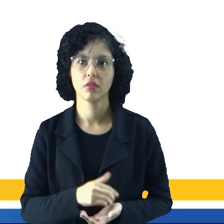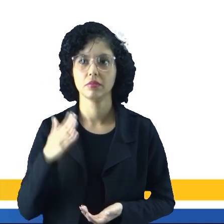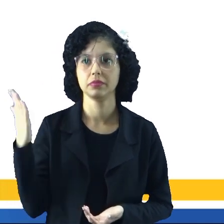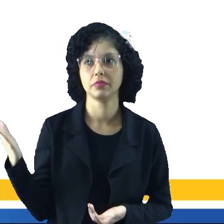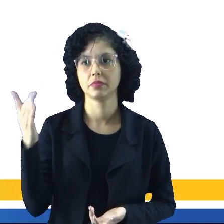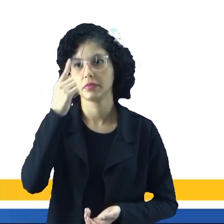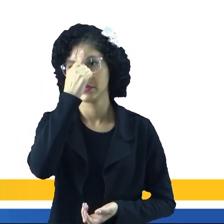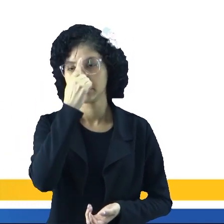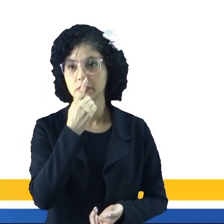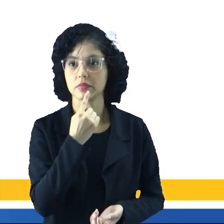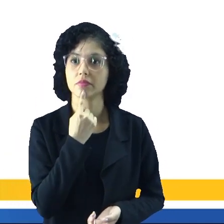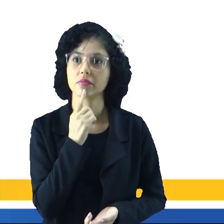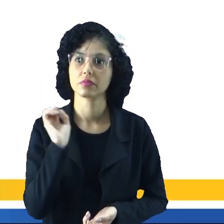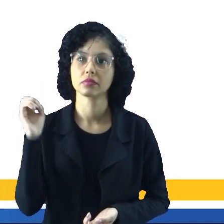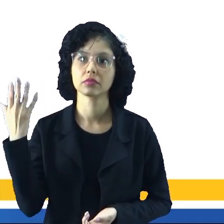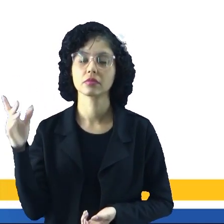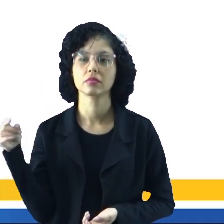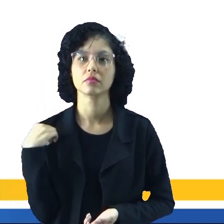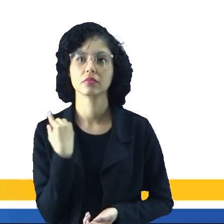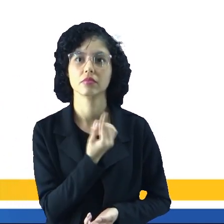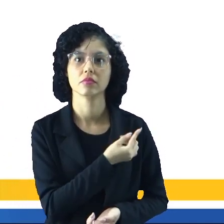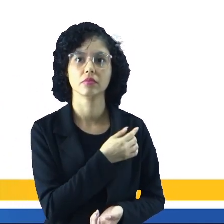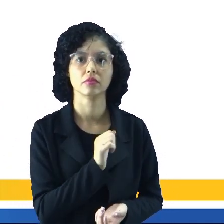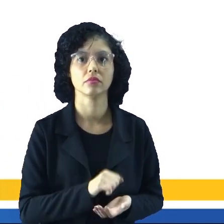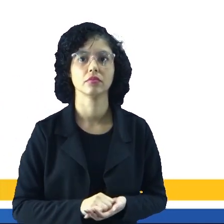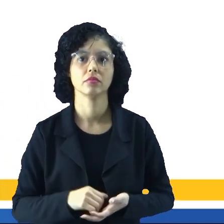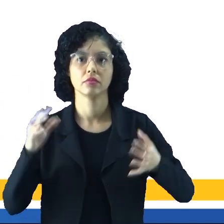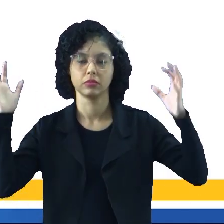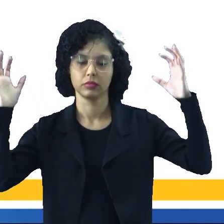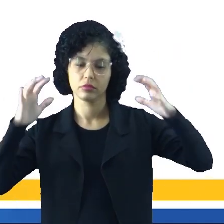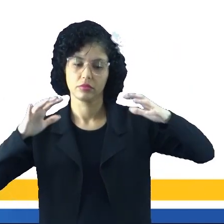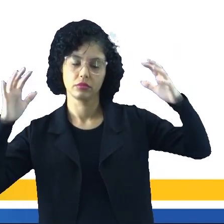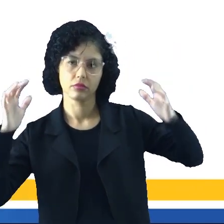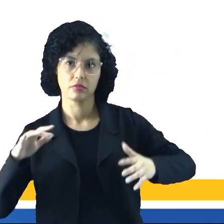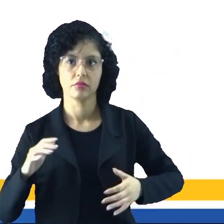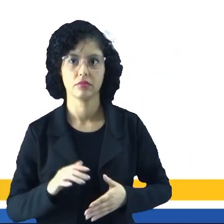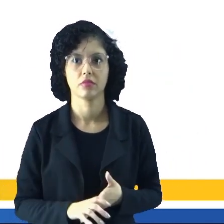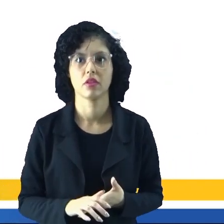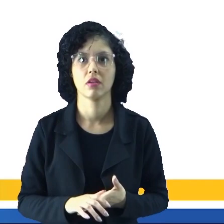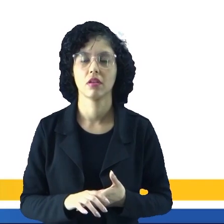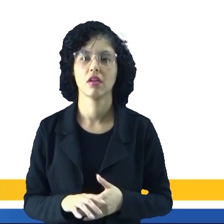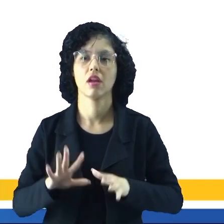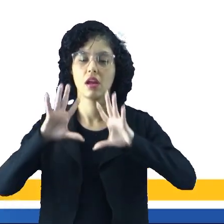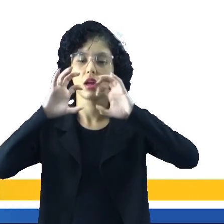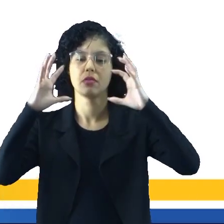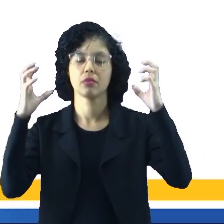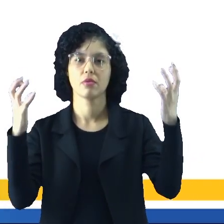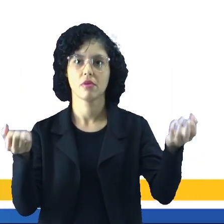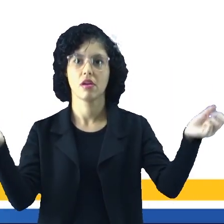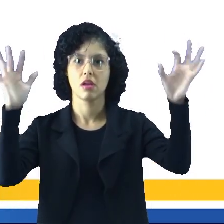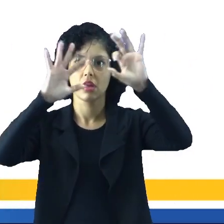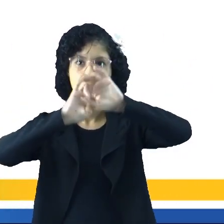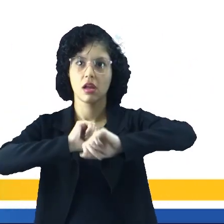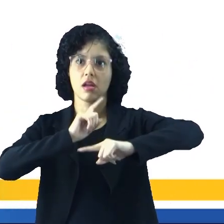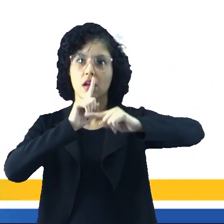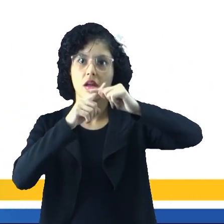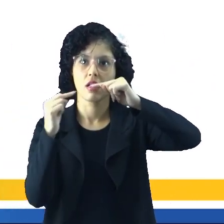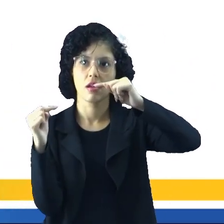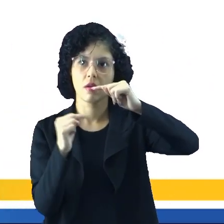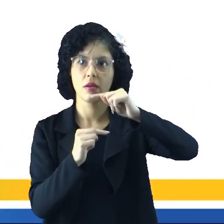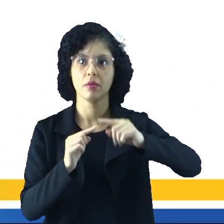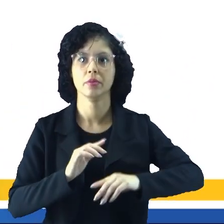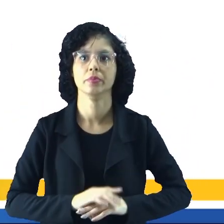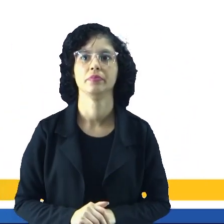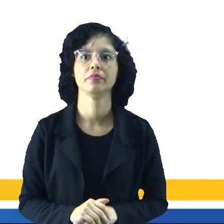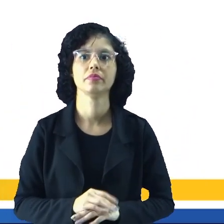por exemplo, como isso acontece no nosso dia a dia, numa tempestade. Nós temos ali nuvens carregadas, né, com cargas positivas e